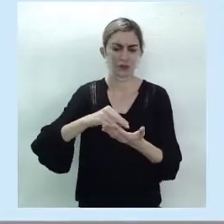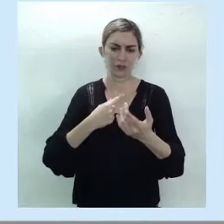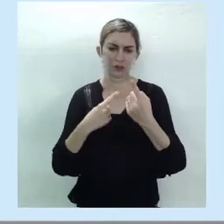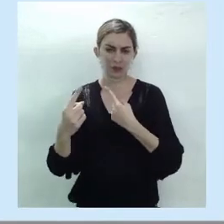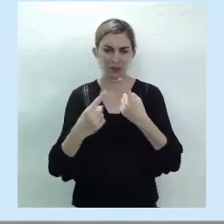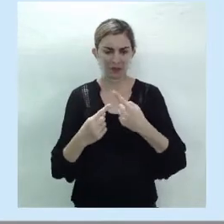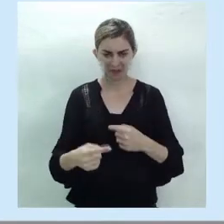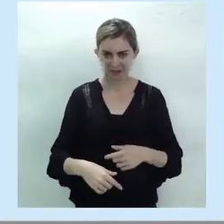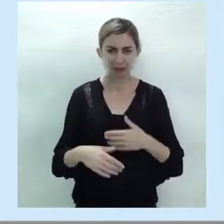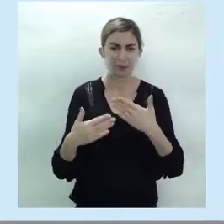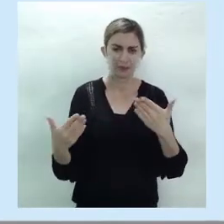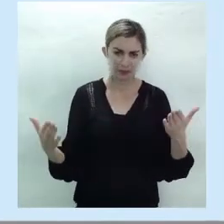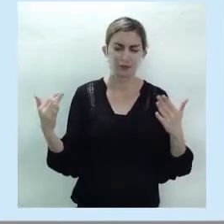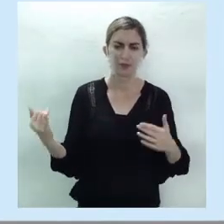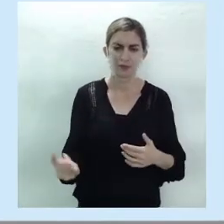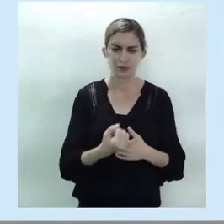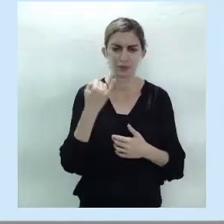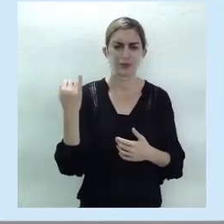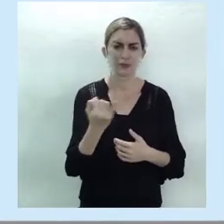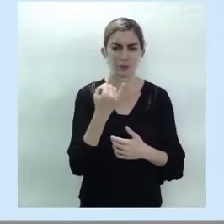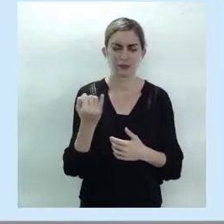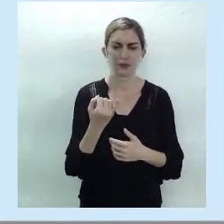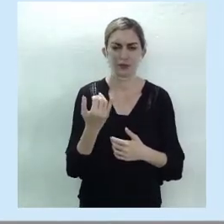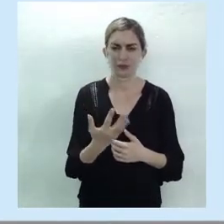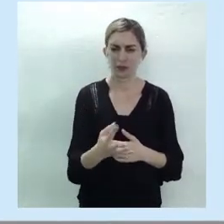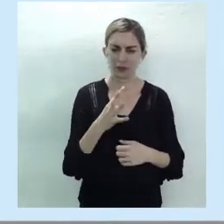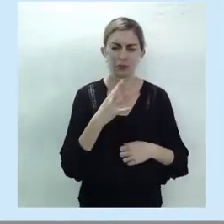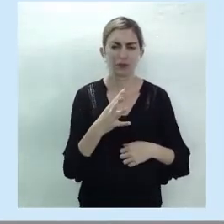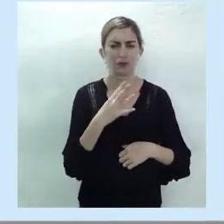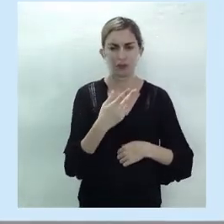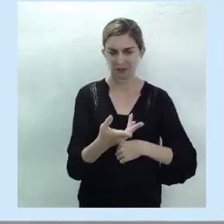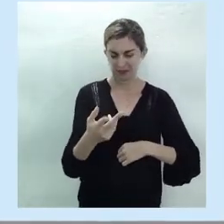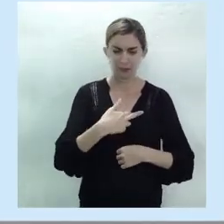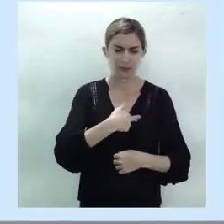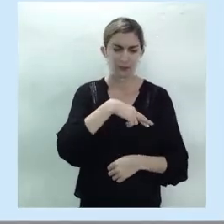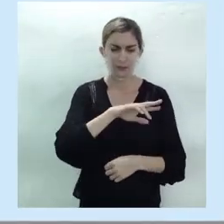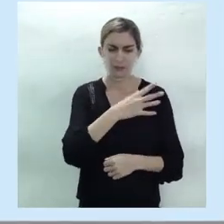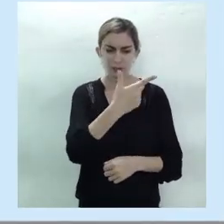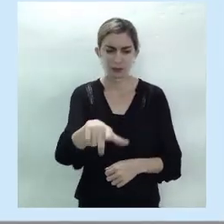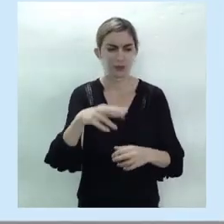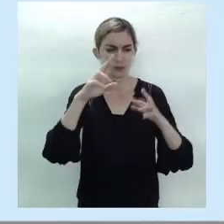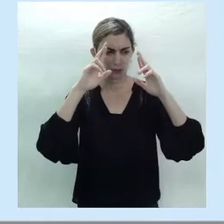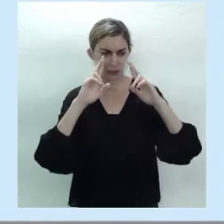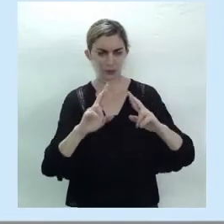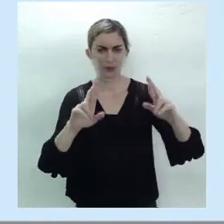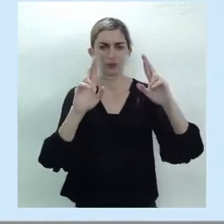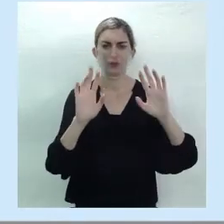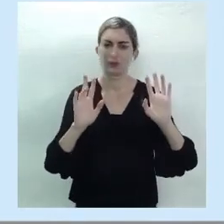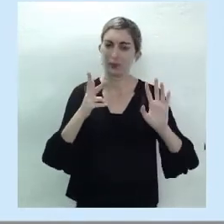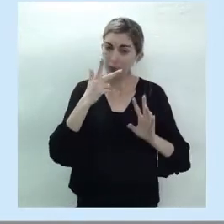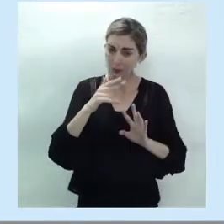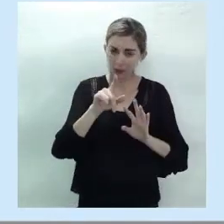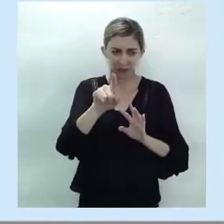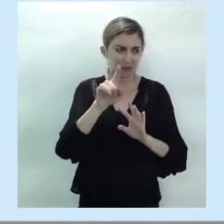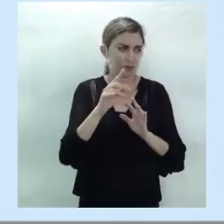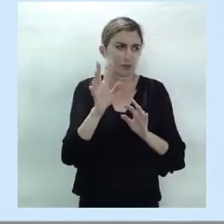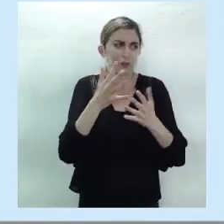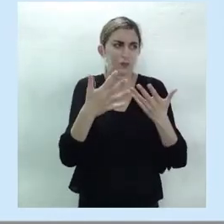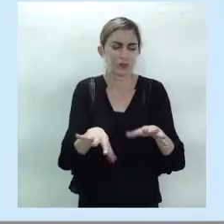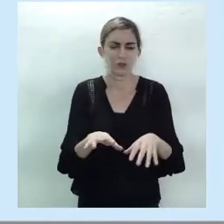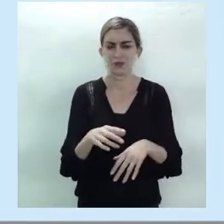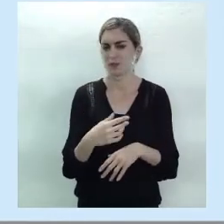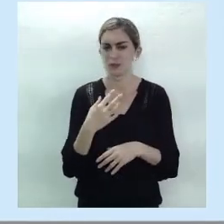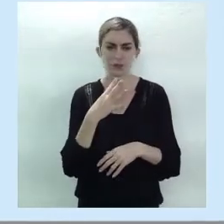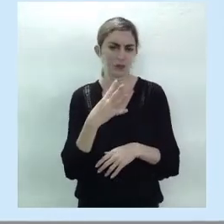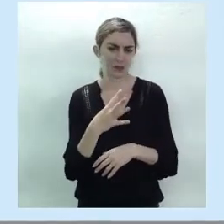diálogo. Então é importante essa questão, conhecer a religião do outro, respeitá-la, mesmo que você não queira conhecer,